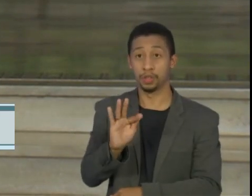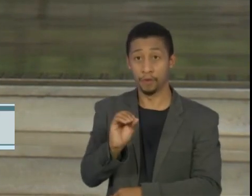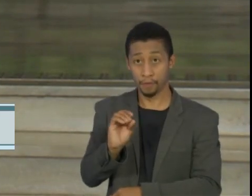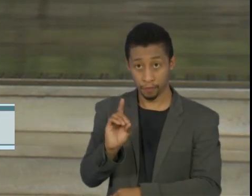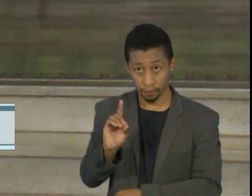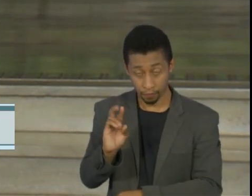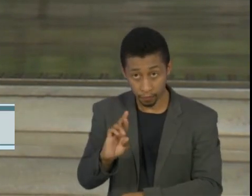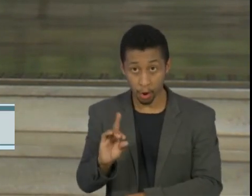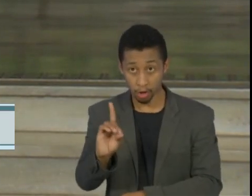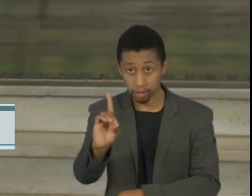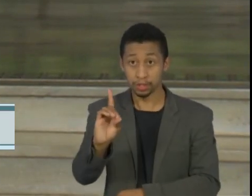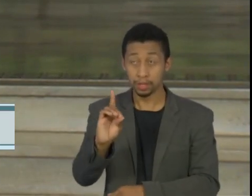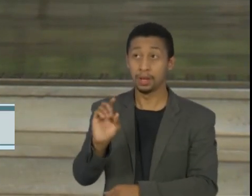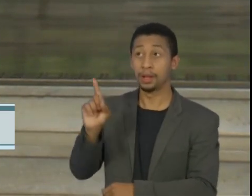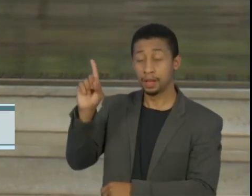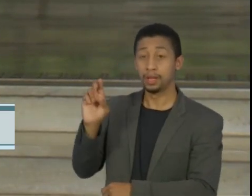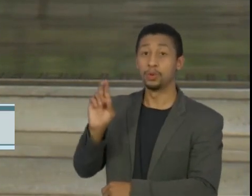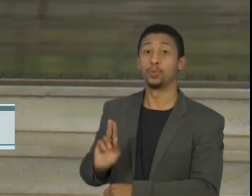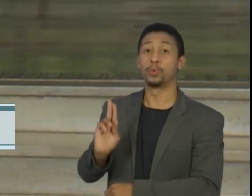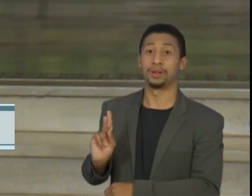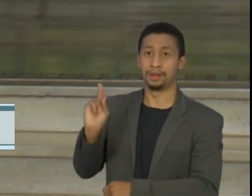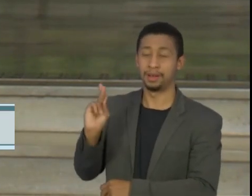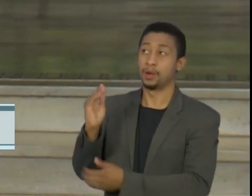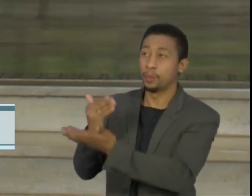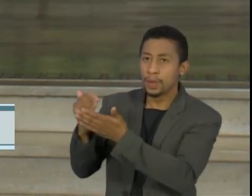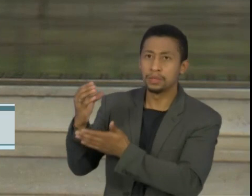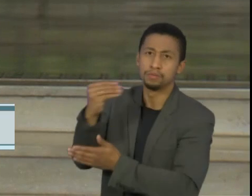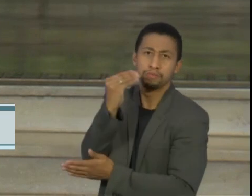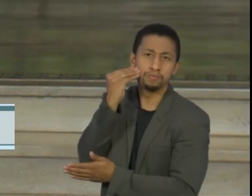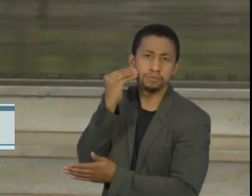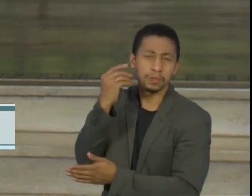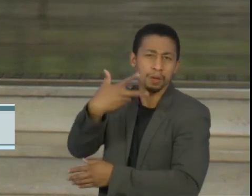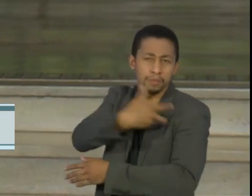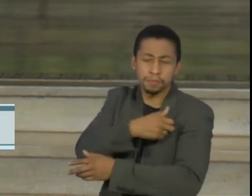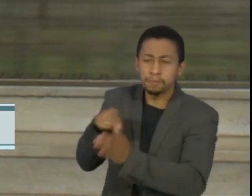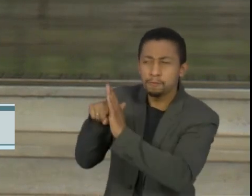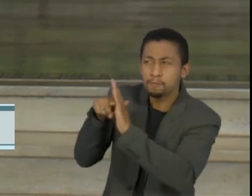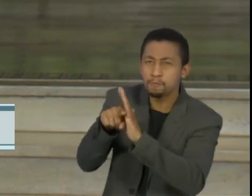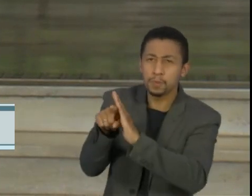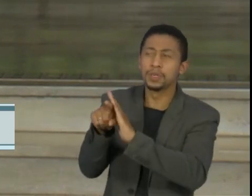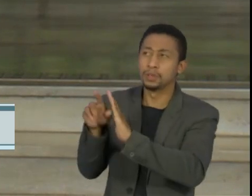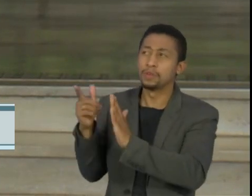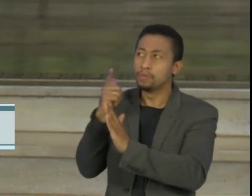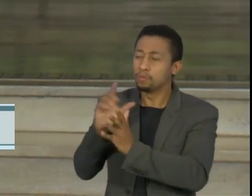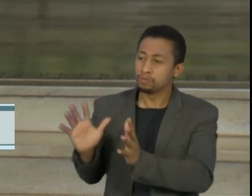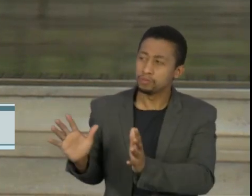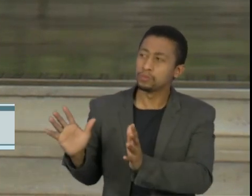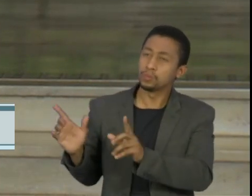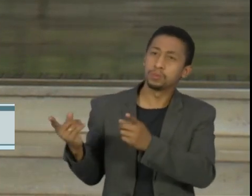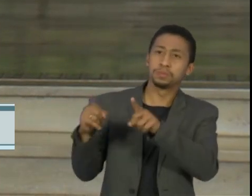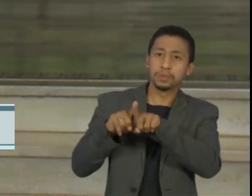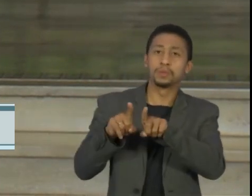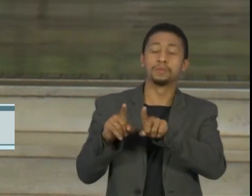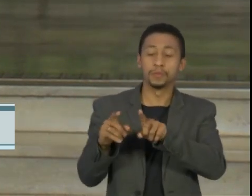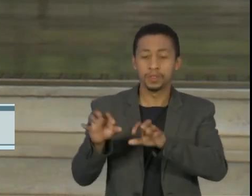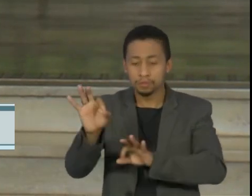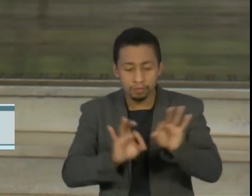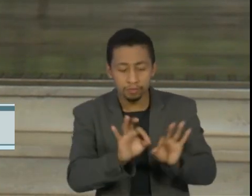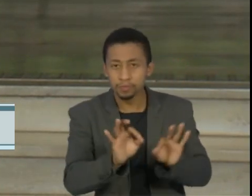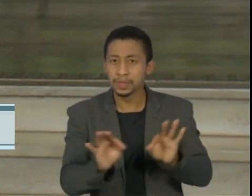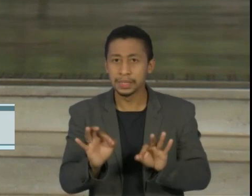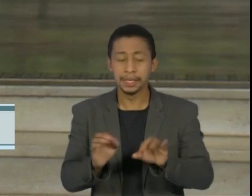sua testagem também nos próximos dias. Tanto melhor para o Brasil ter 2 boas, produtivas e corretas vacinas,